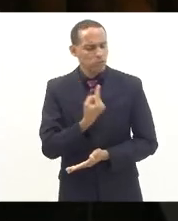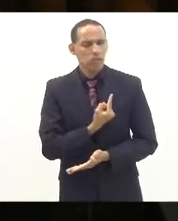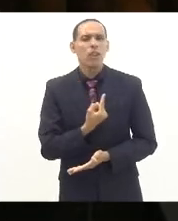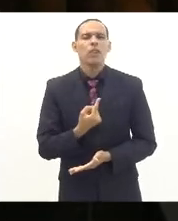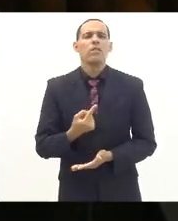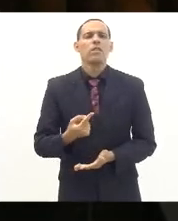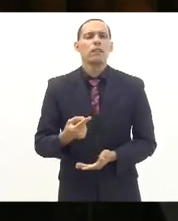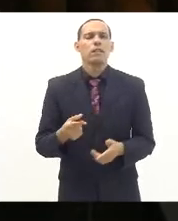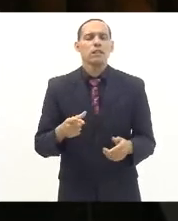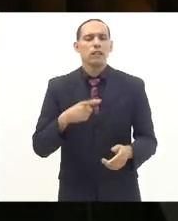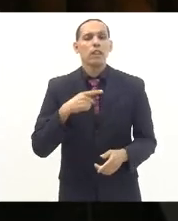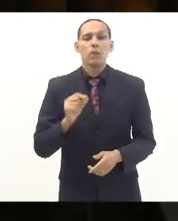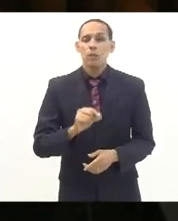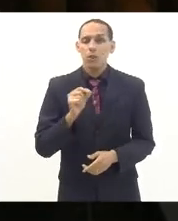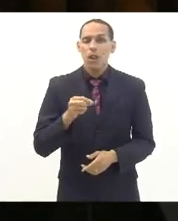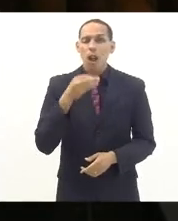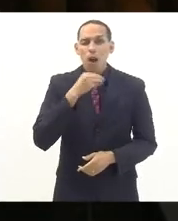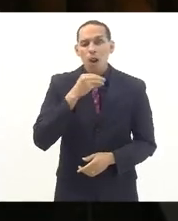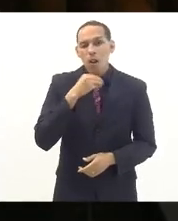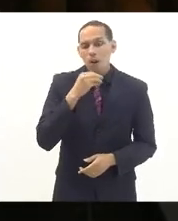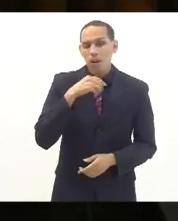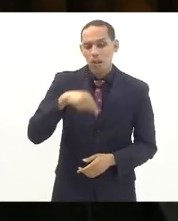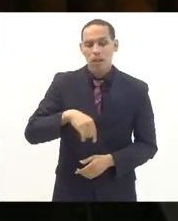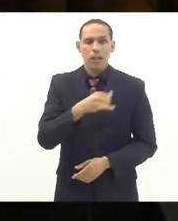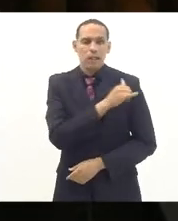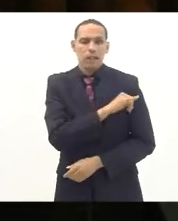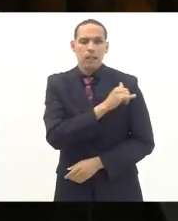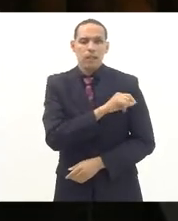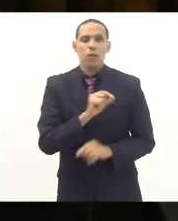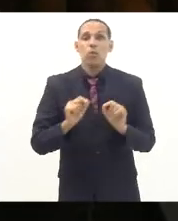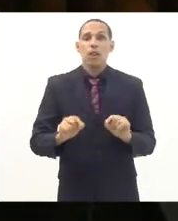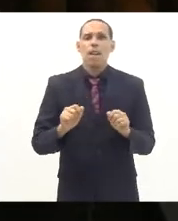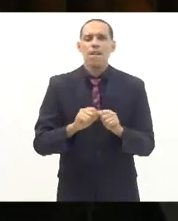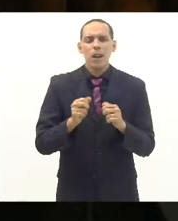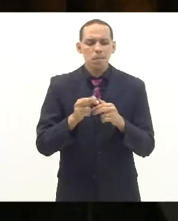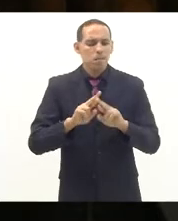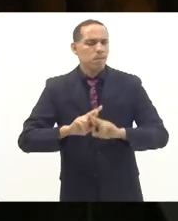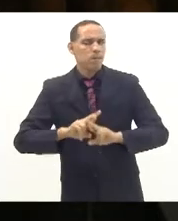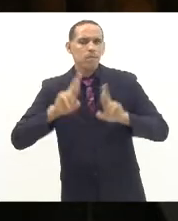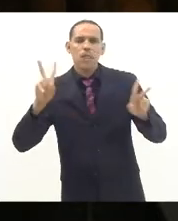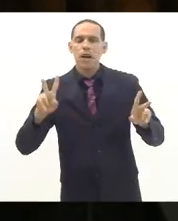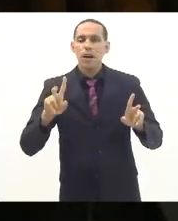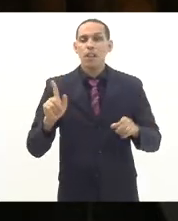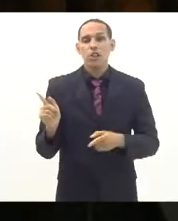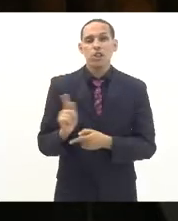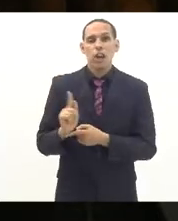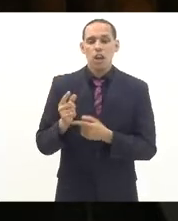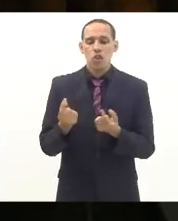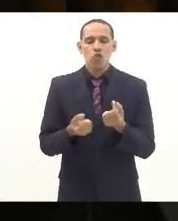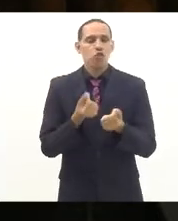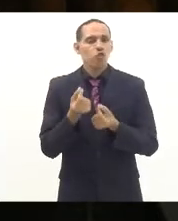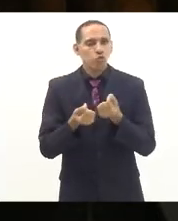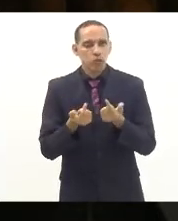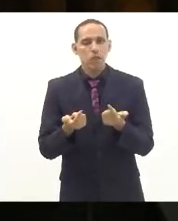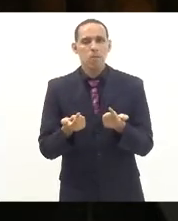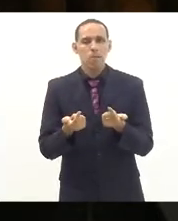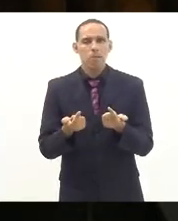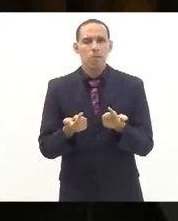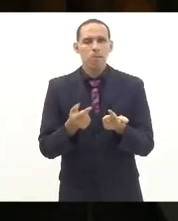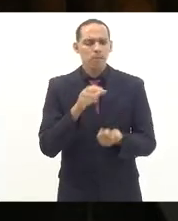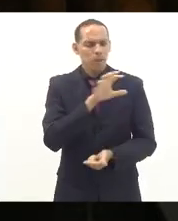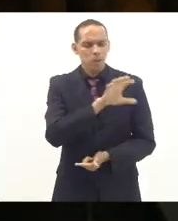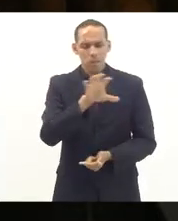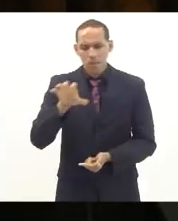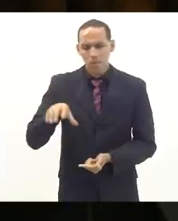mais uma oportunidade do Rio de Janeiro de fazer de forma diferente a gestão dos recursos oriundos de